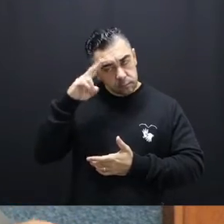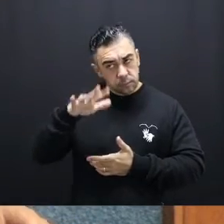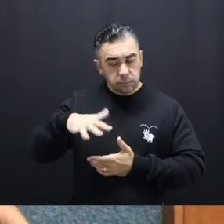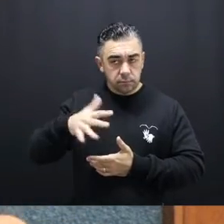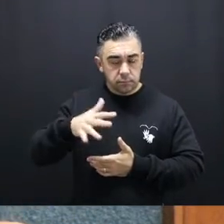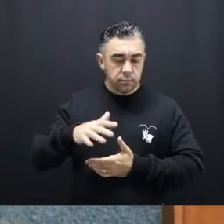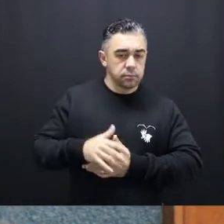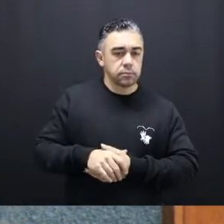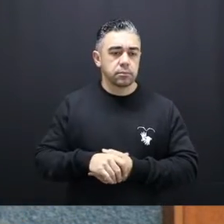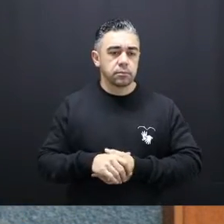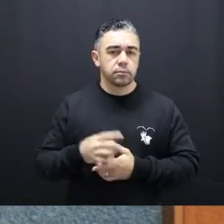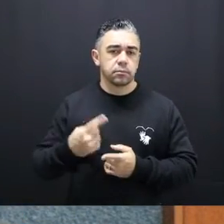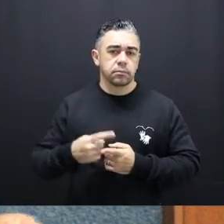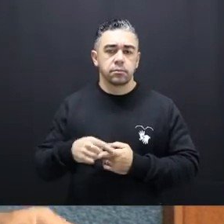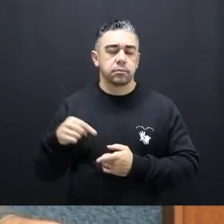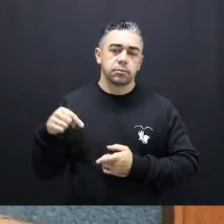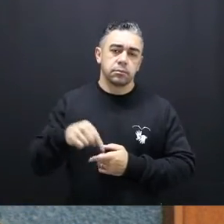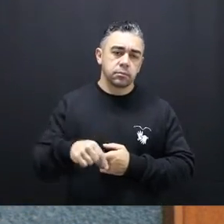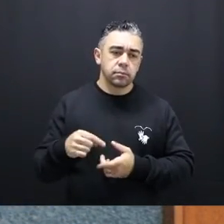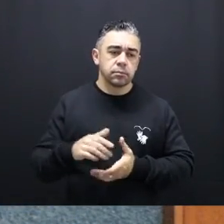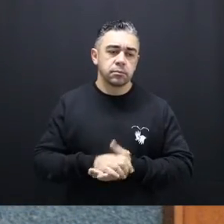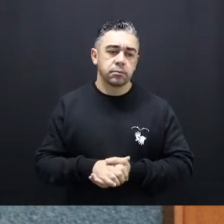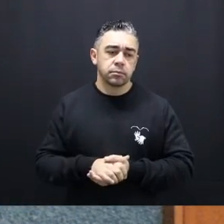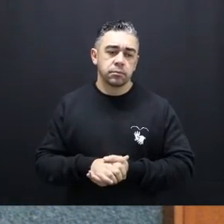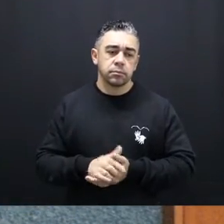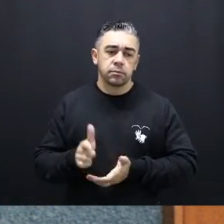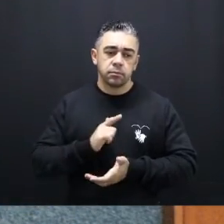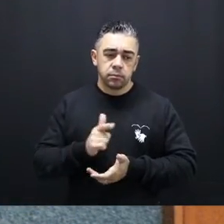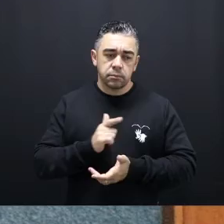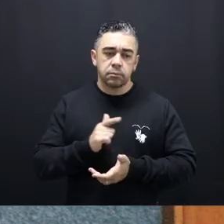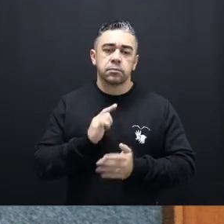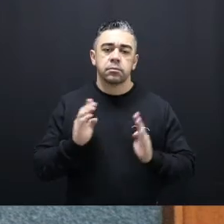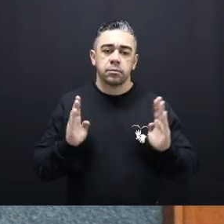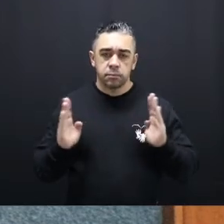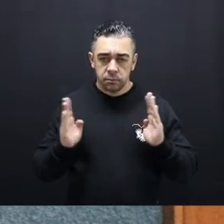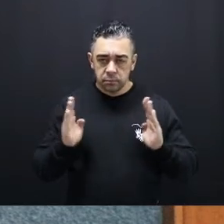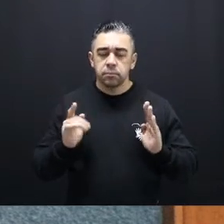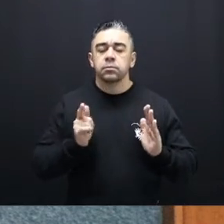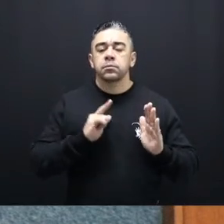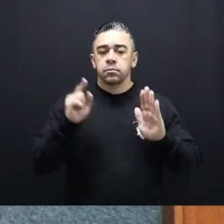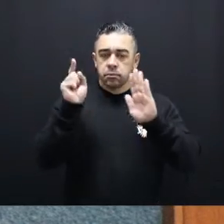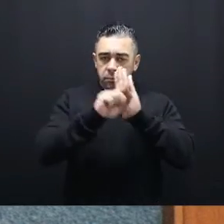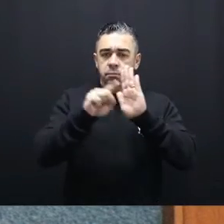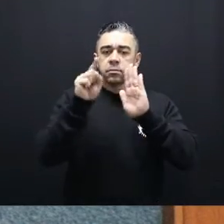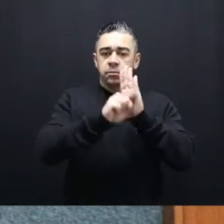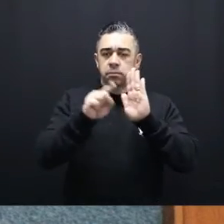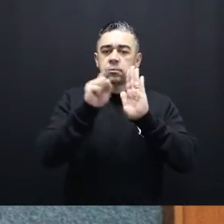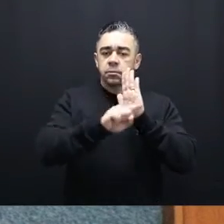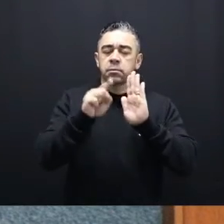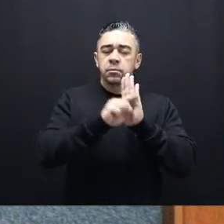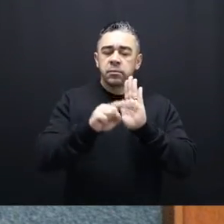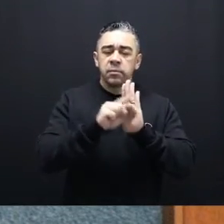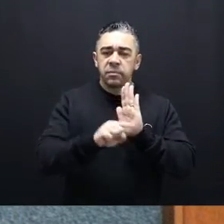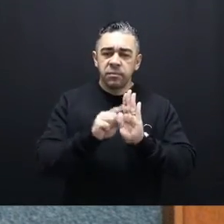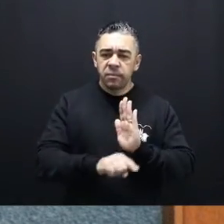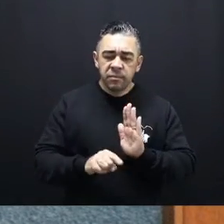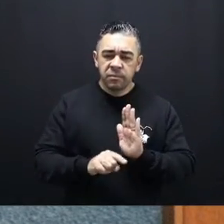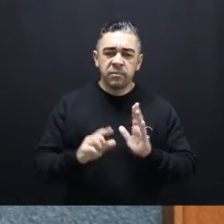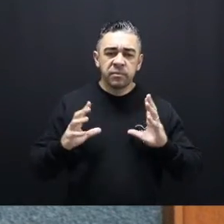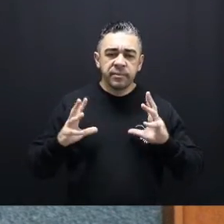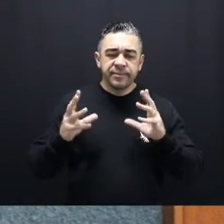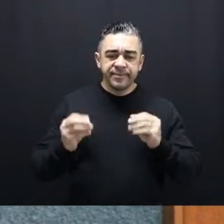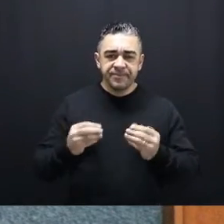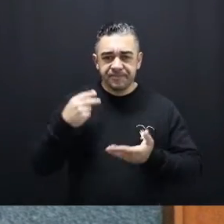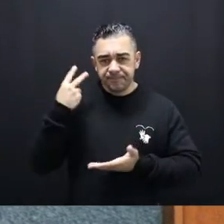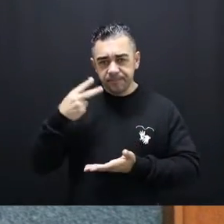talvez não porque não estivesse aqui nessa casa mas teve um período de questionamento que todos os